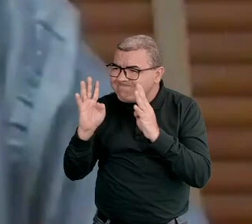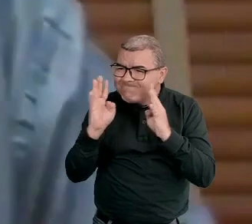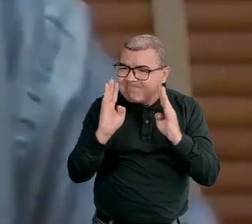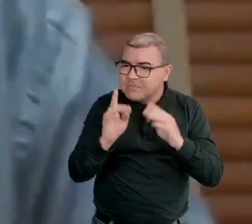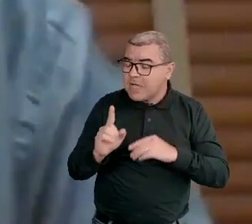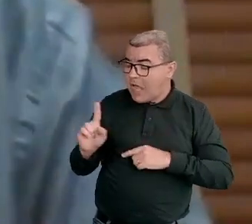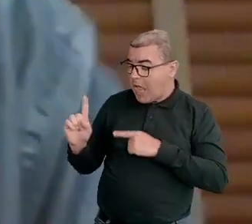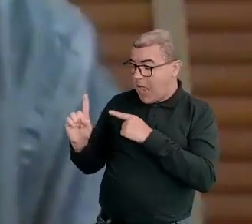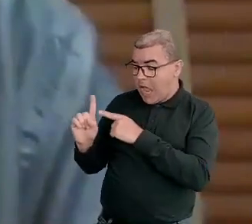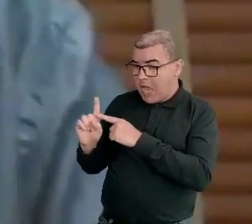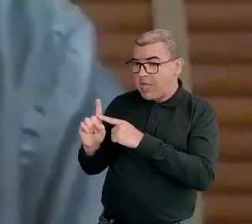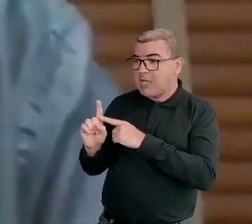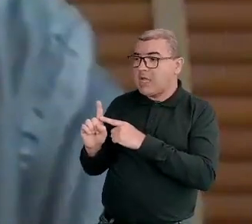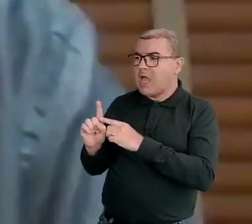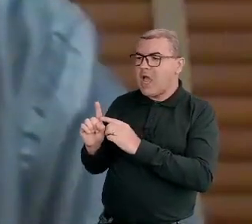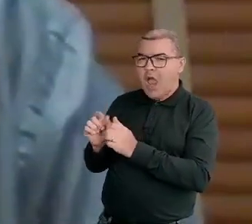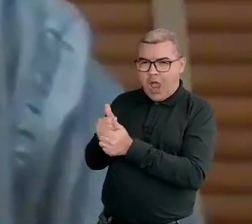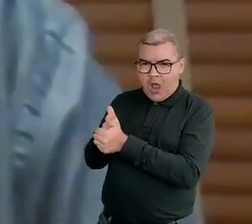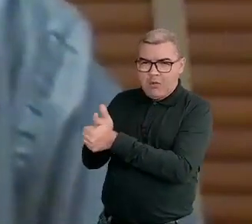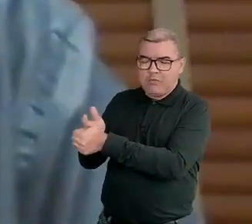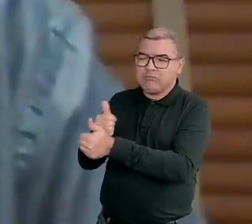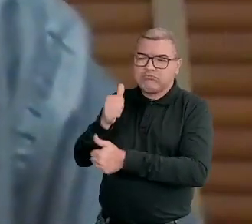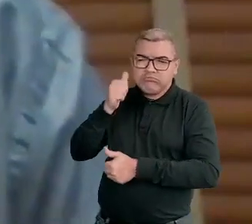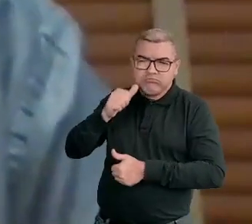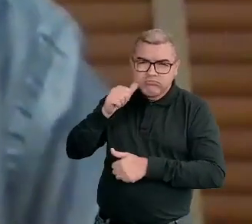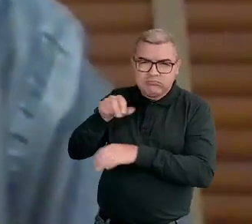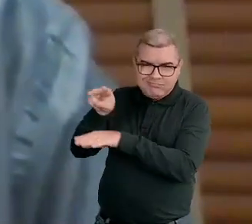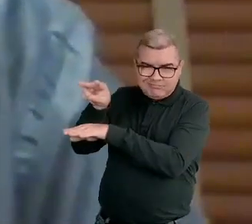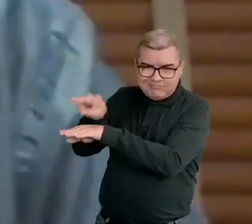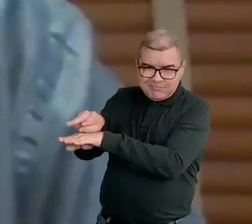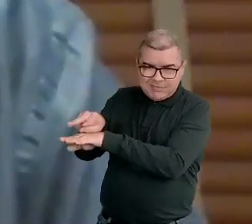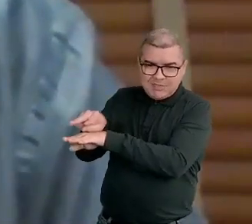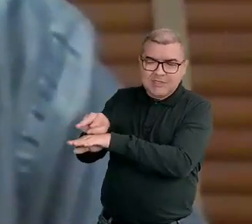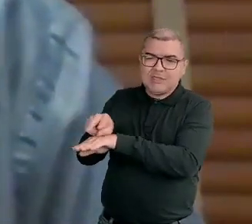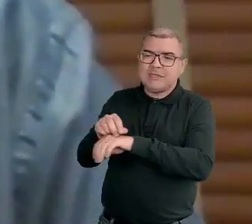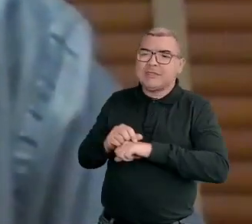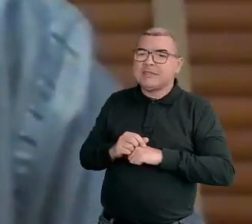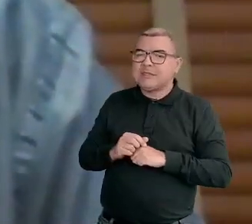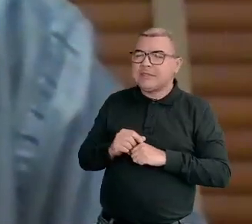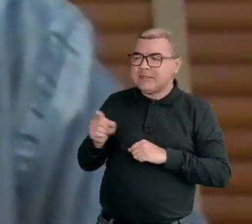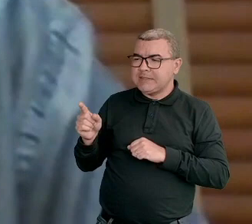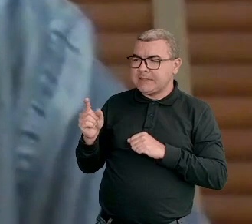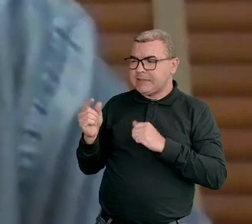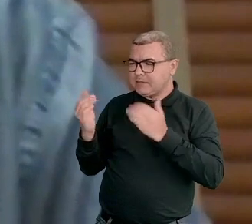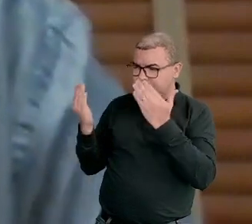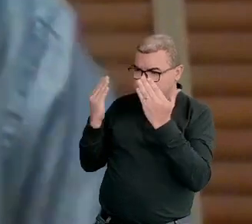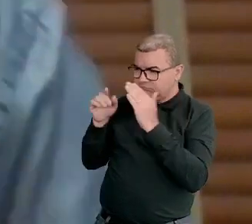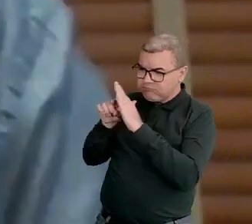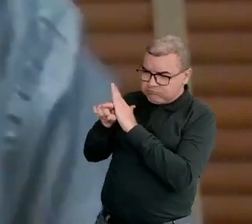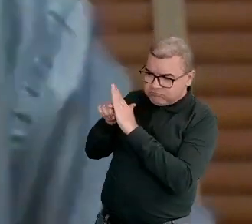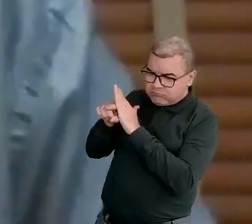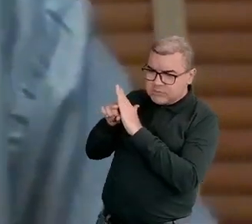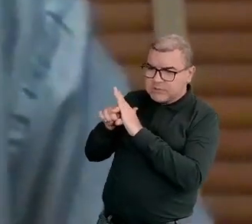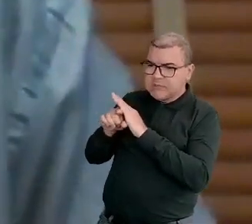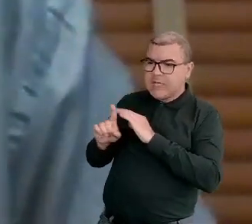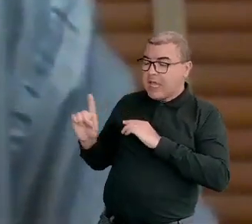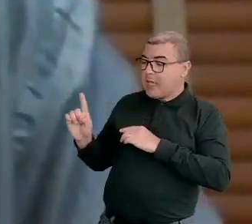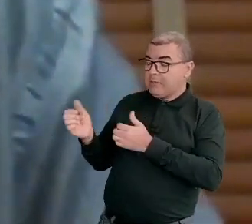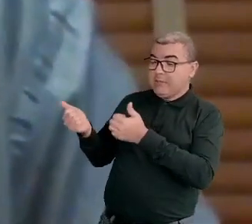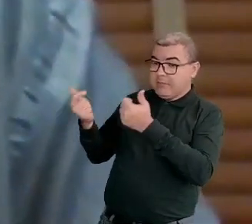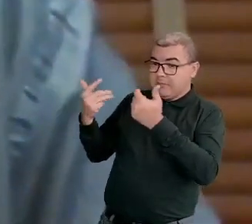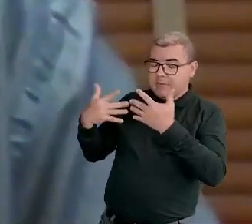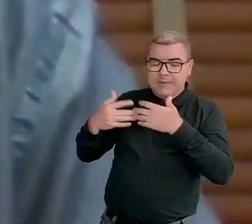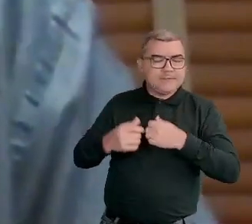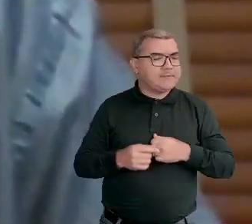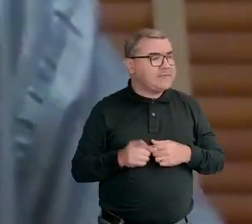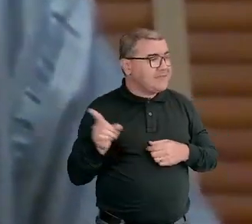E ele acompanhava uma paciente, me contando o caso, ele acompanhava uma paciente que estava em análise com ele e que estava